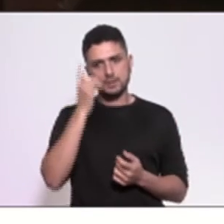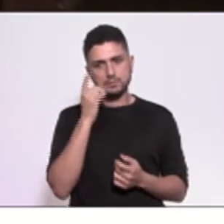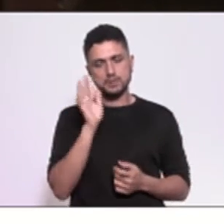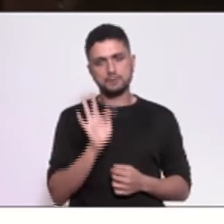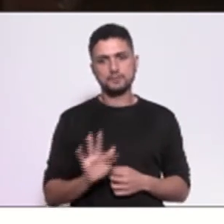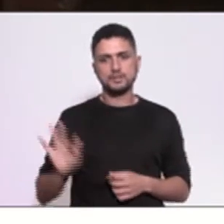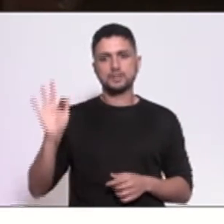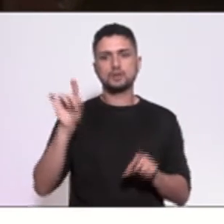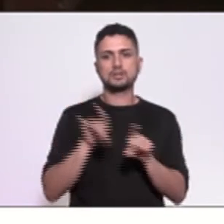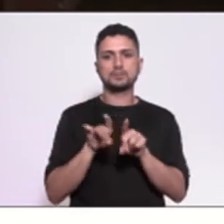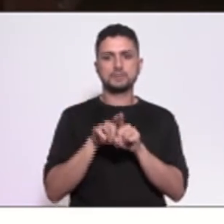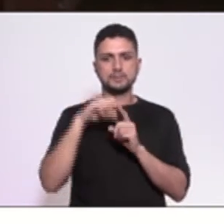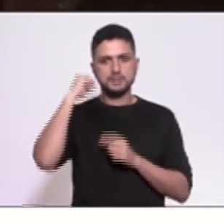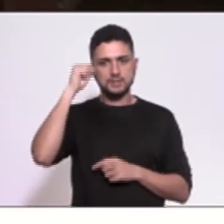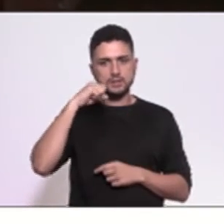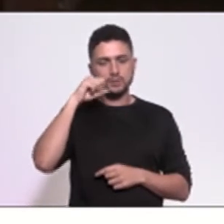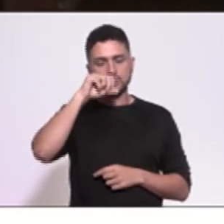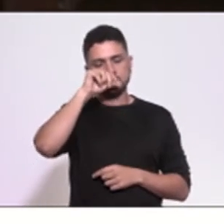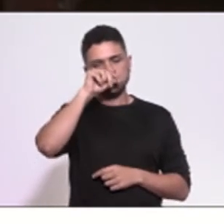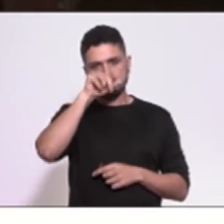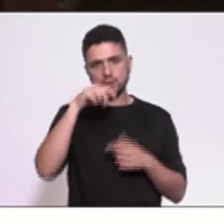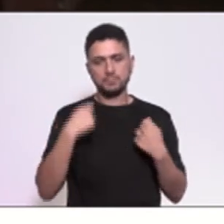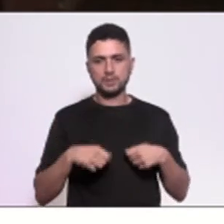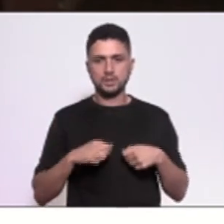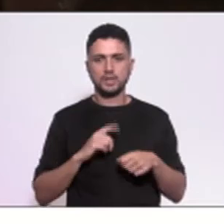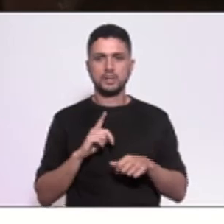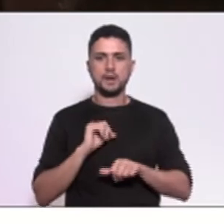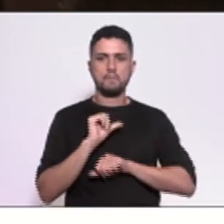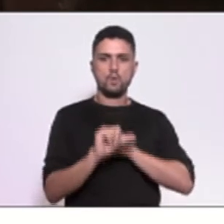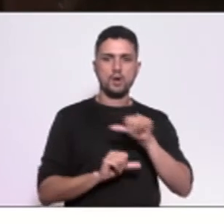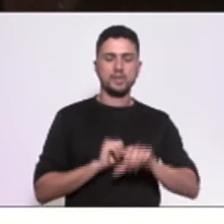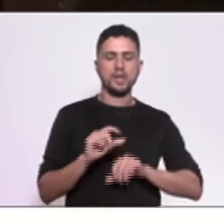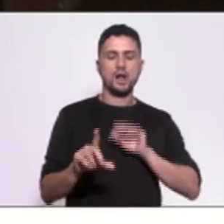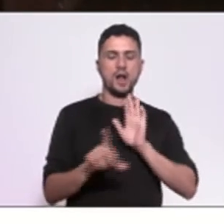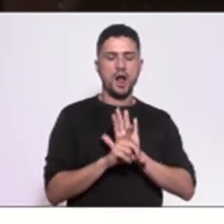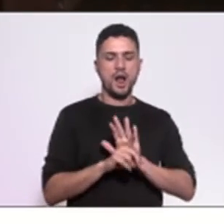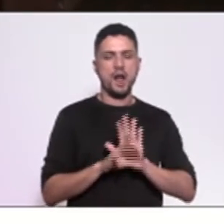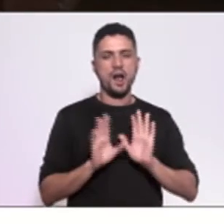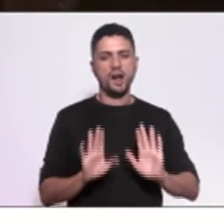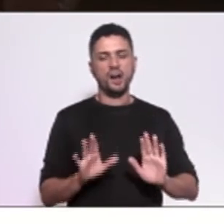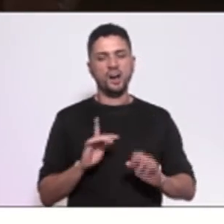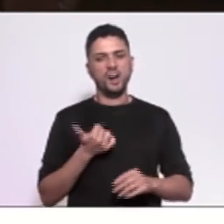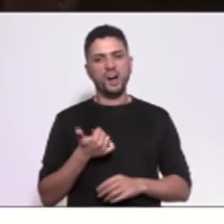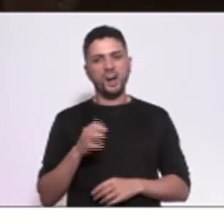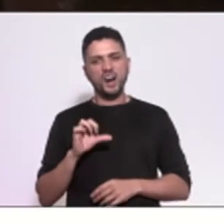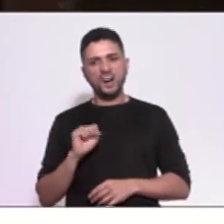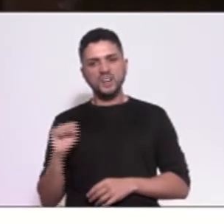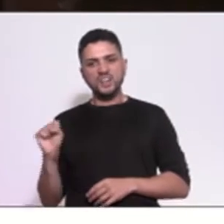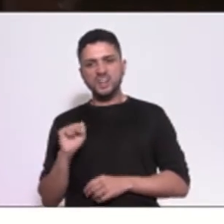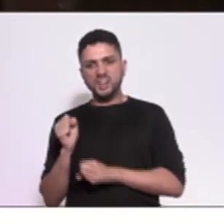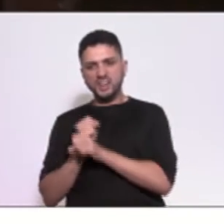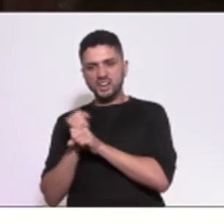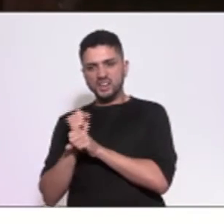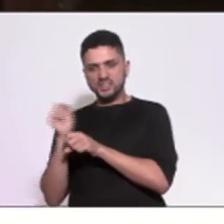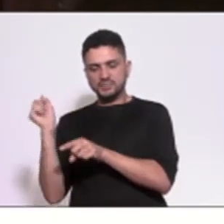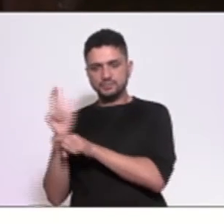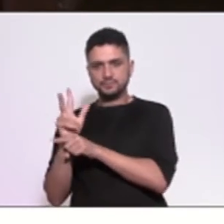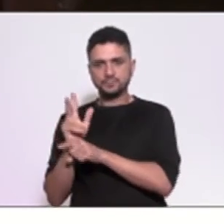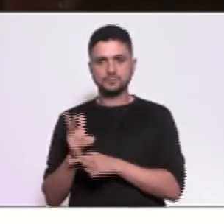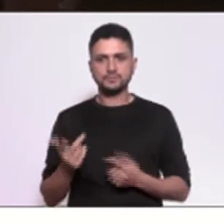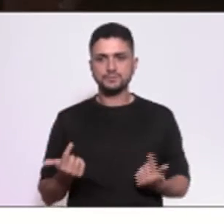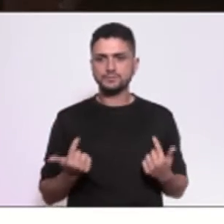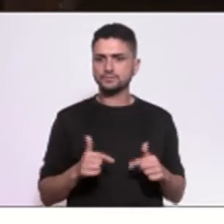federais e senadores a necessidade da reforma da lei. Mas desde 1988,